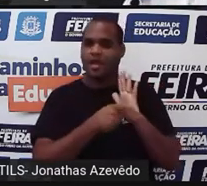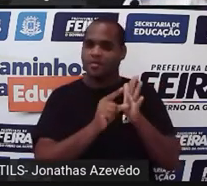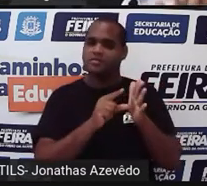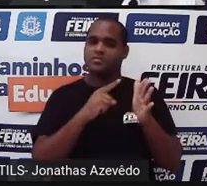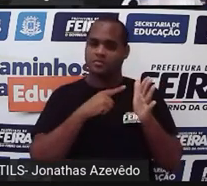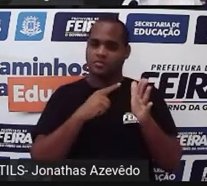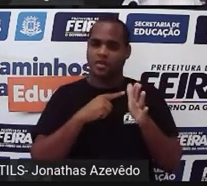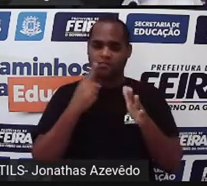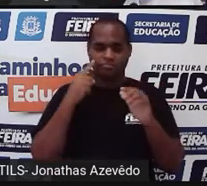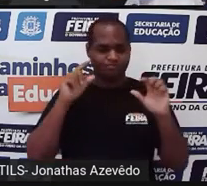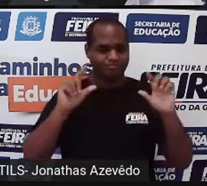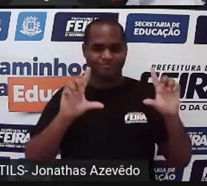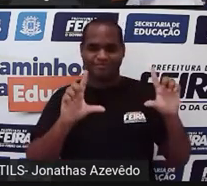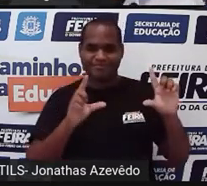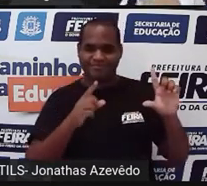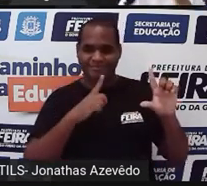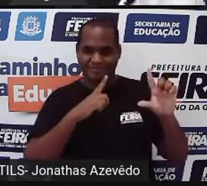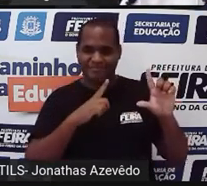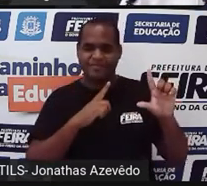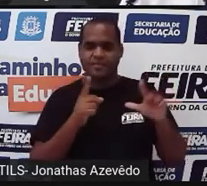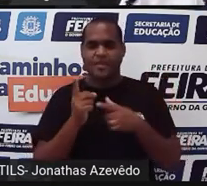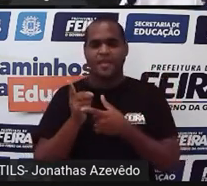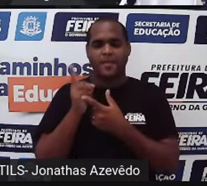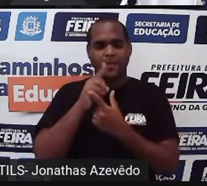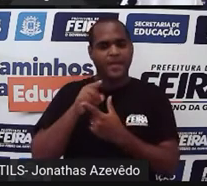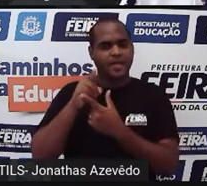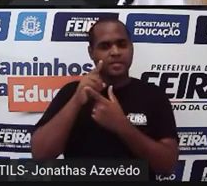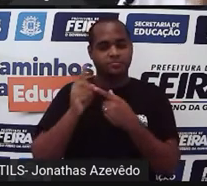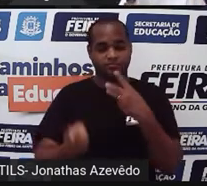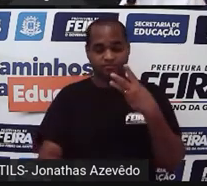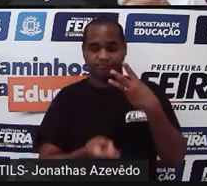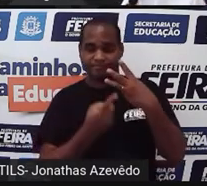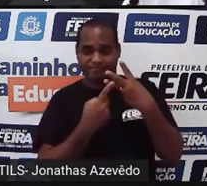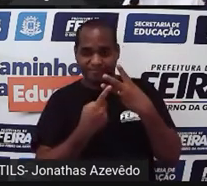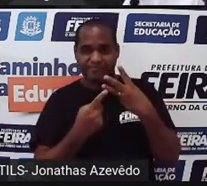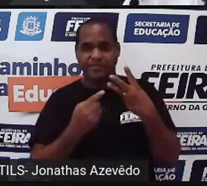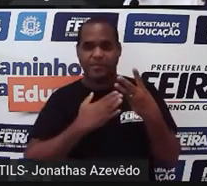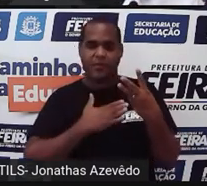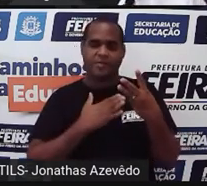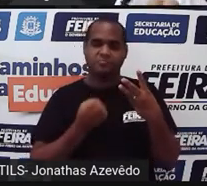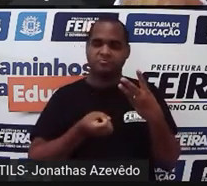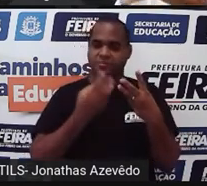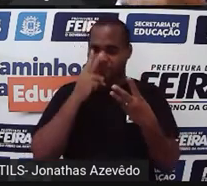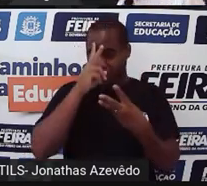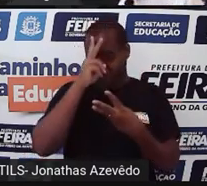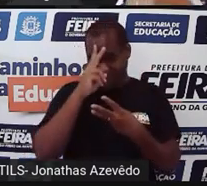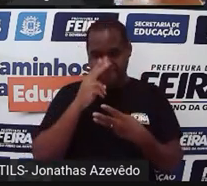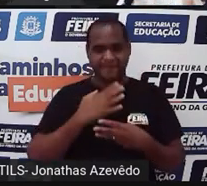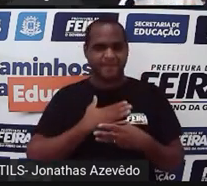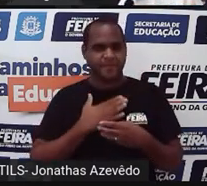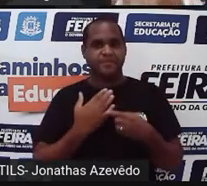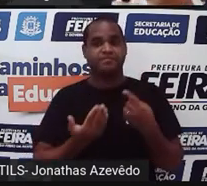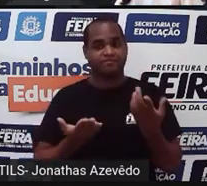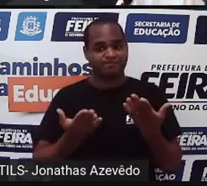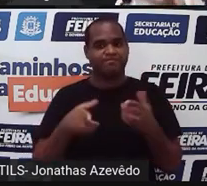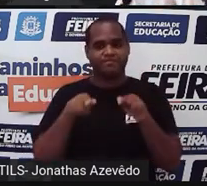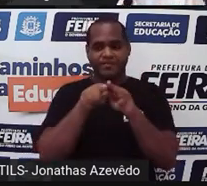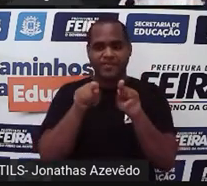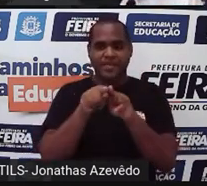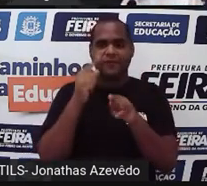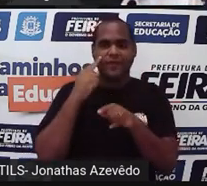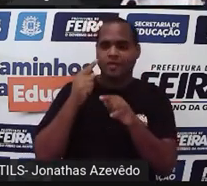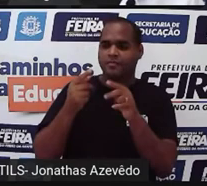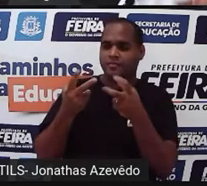com a matéria de português. E a terceira pergunta: quantos gostam de história? Da mesma maneira, fazer